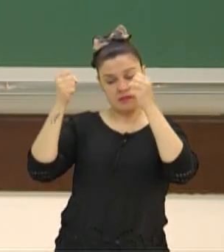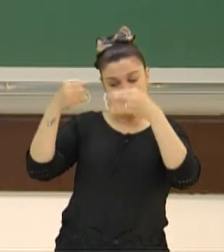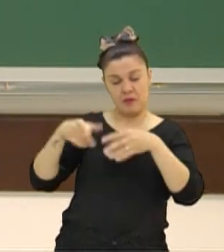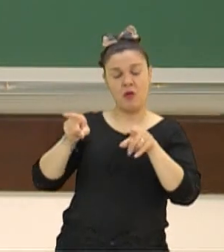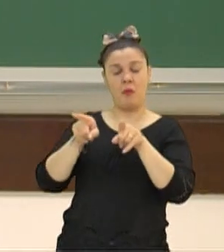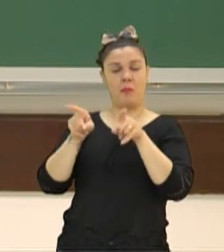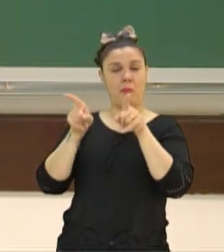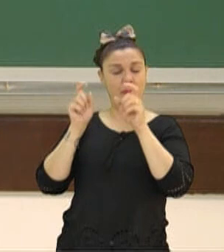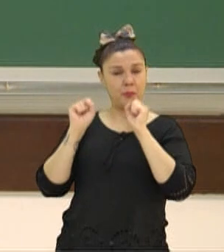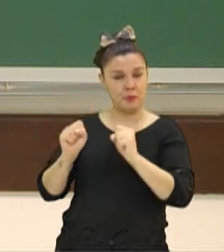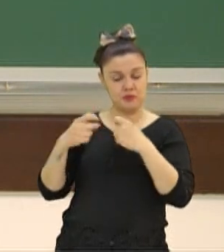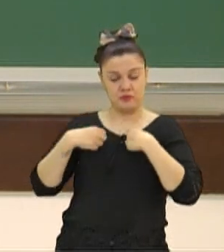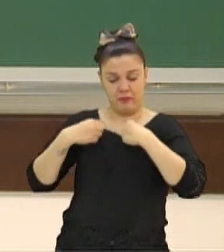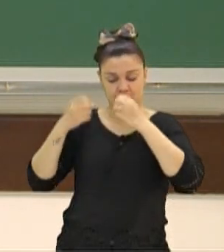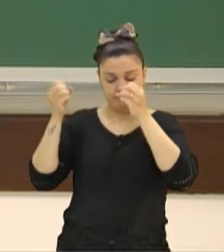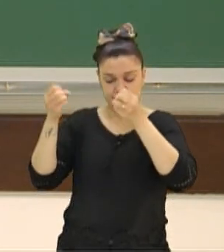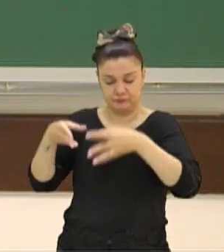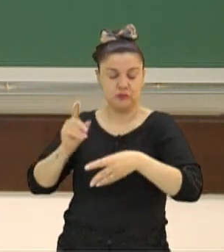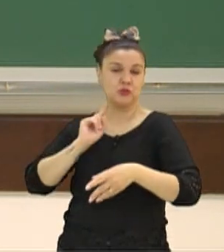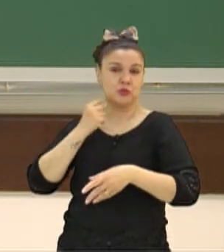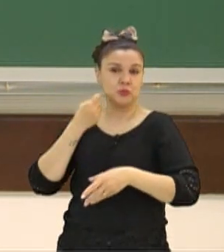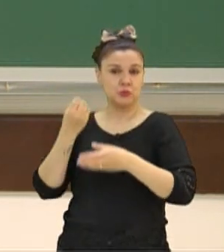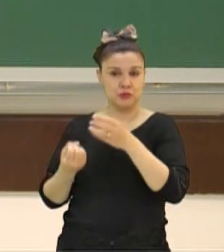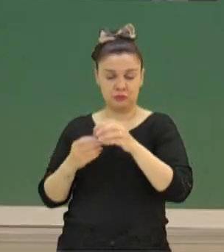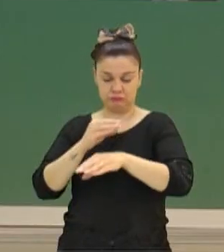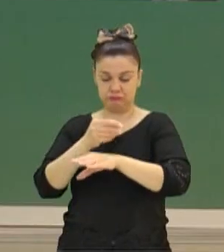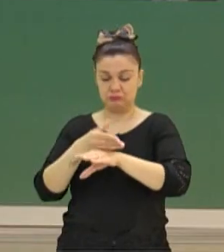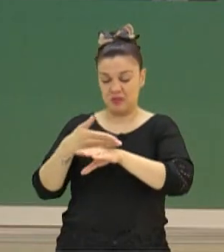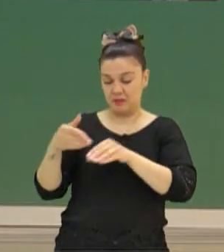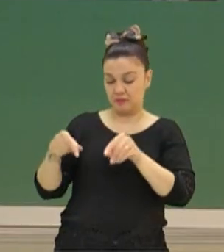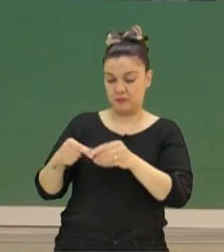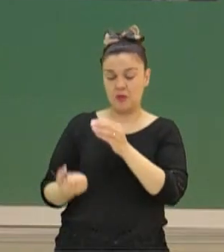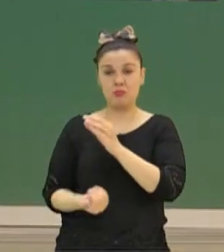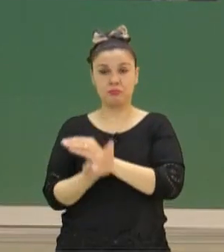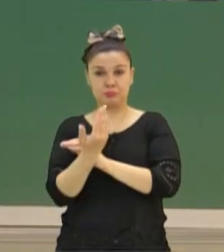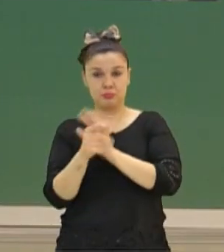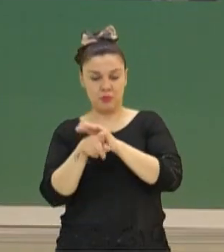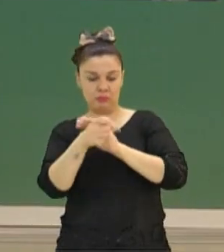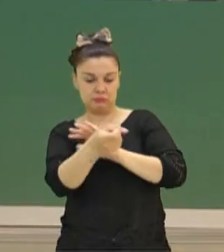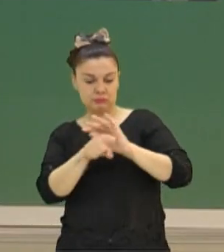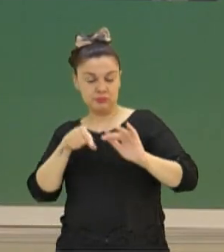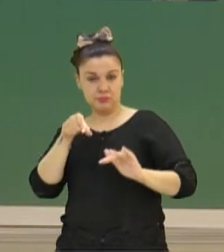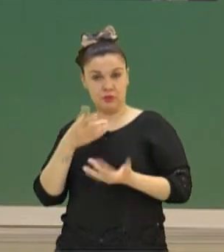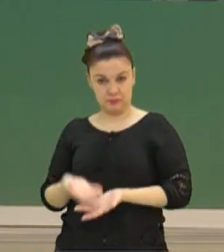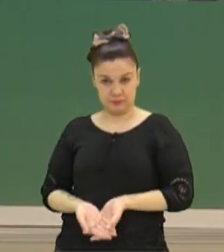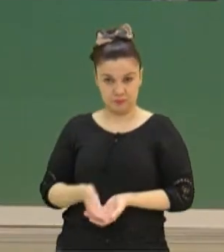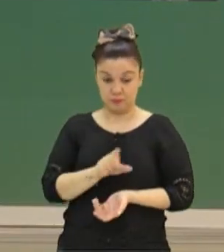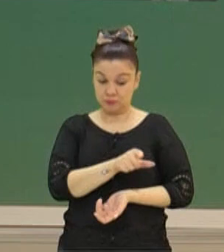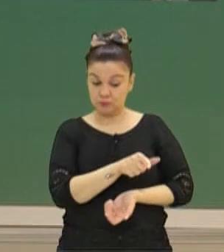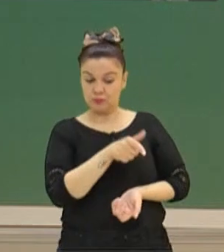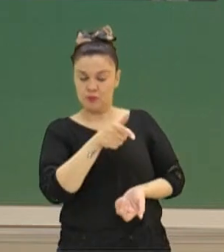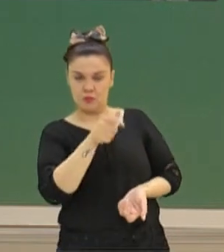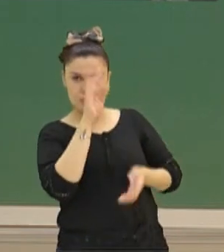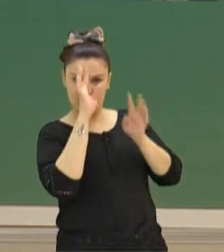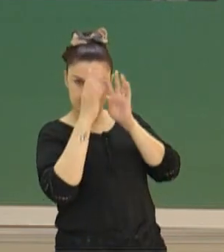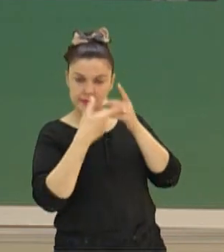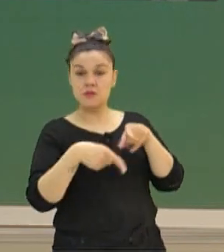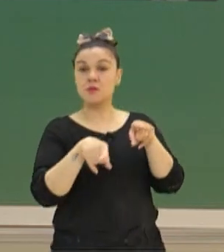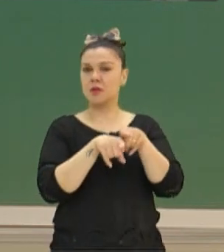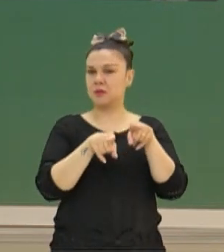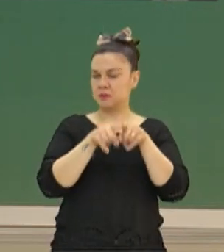suja, com um pouquinho de trigo e brotariam ratos. O outro pensador que também acreditava nessa teoria